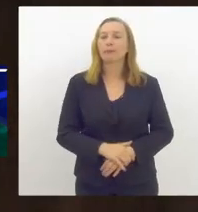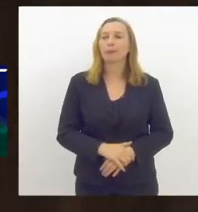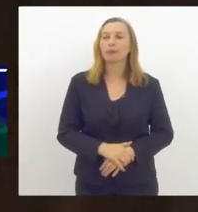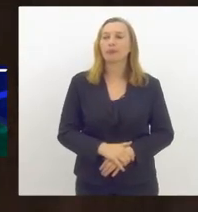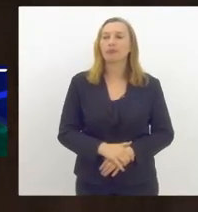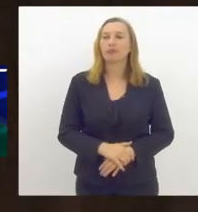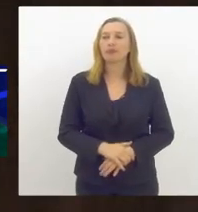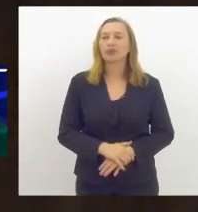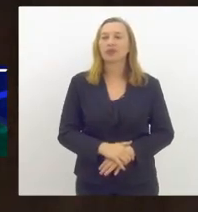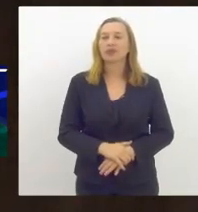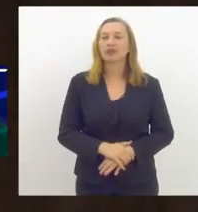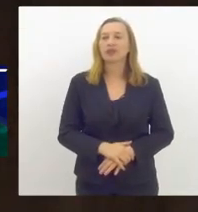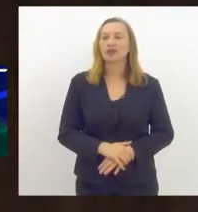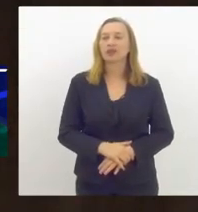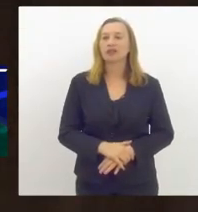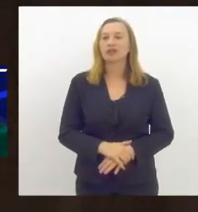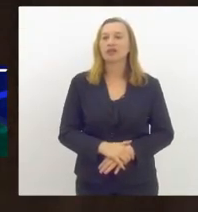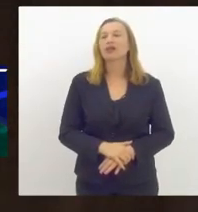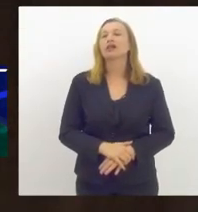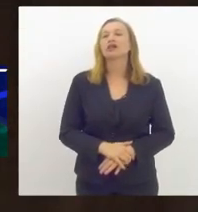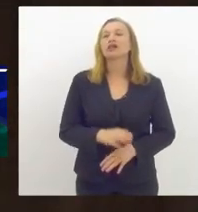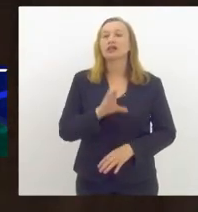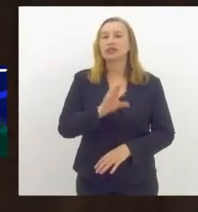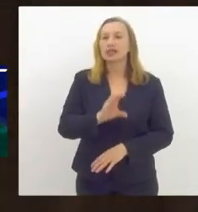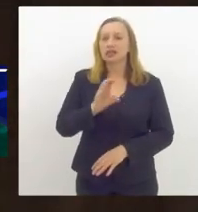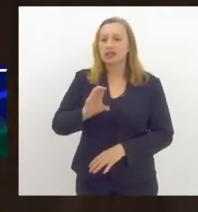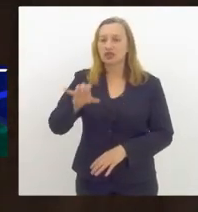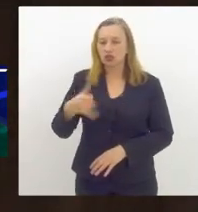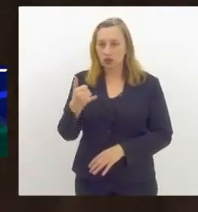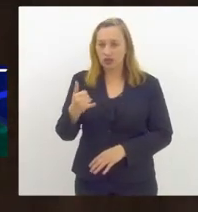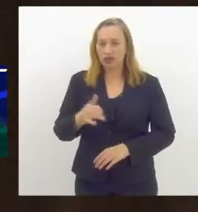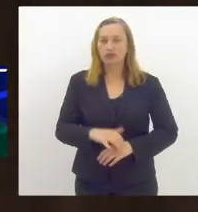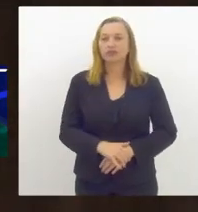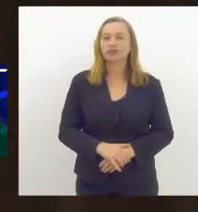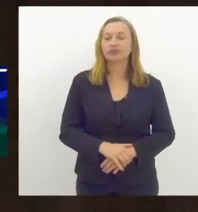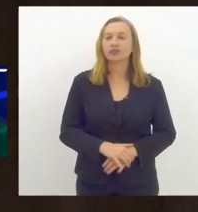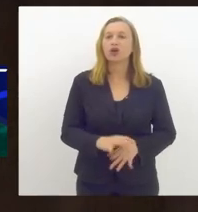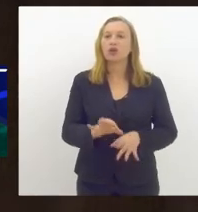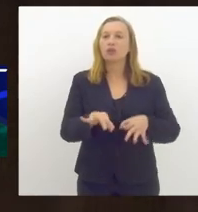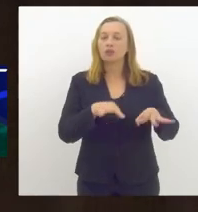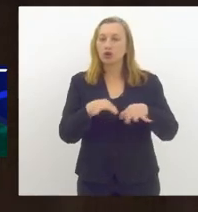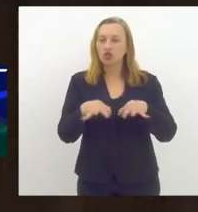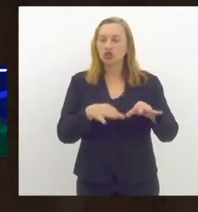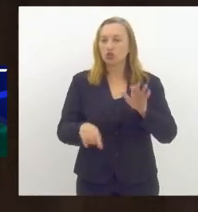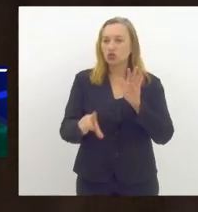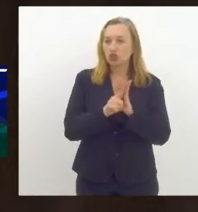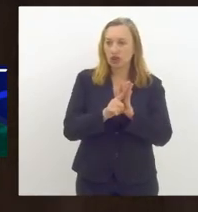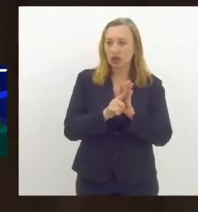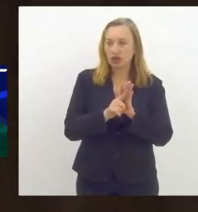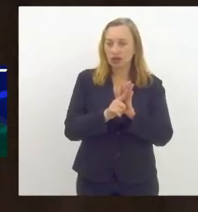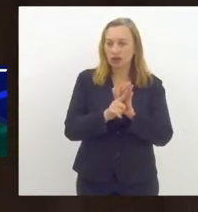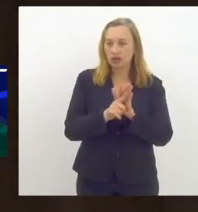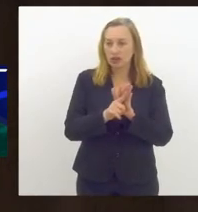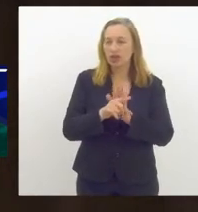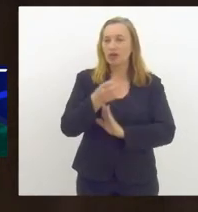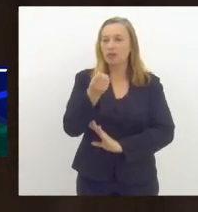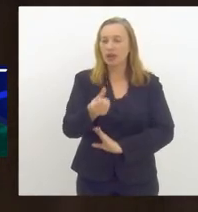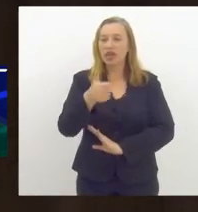vamos ao parecer da ccj o projeto de lei